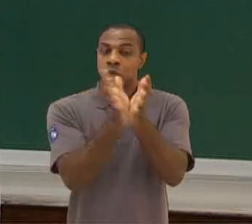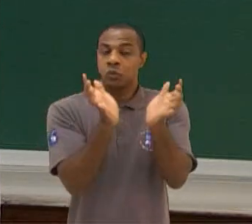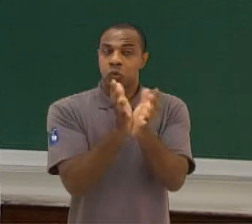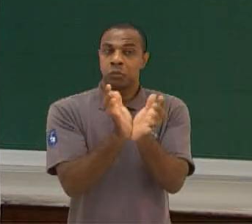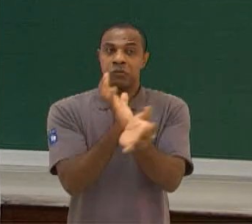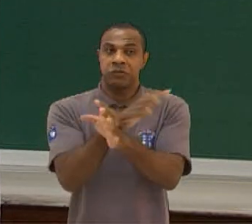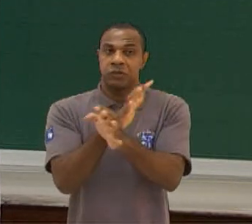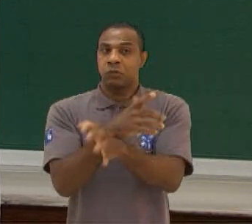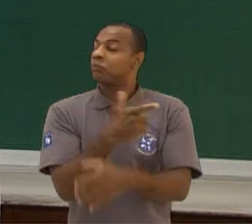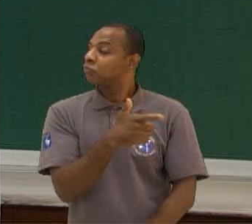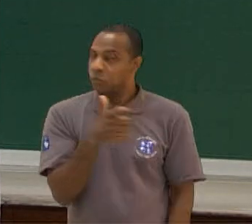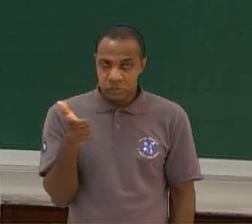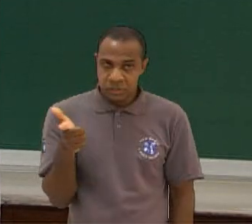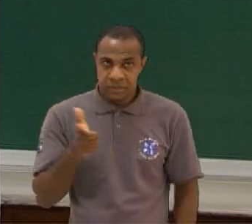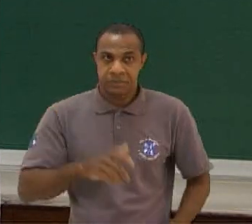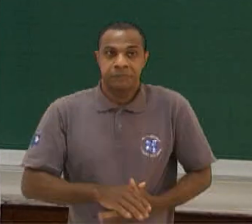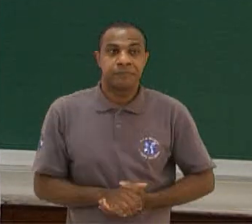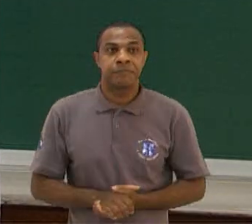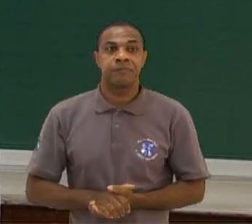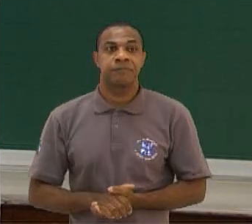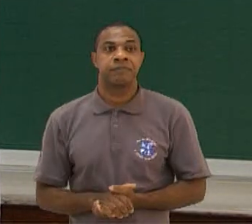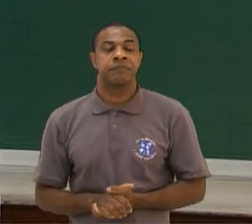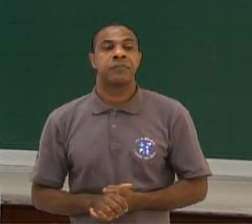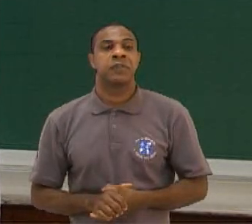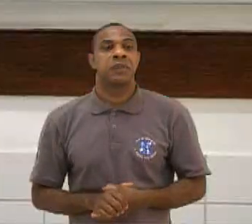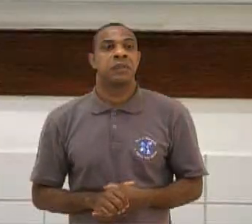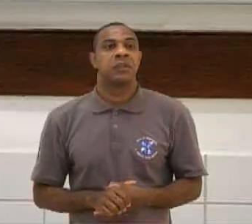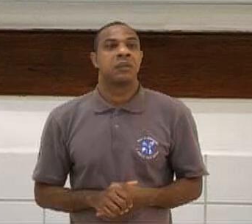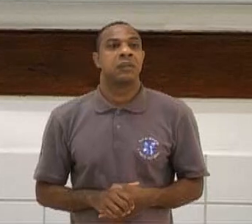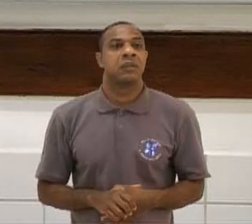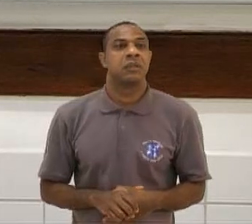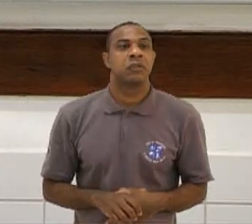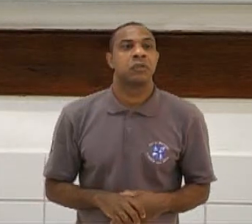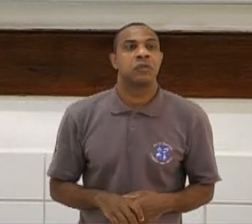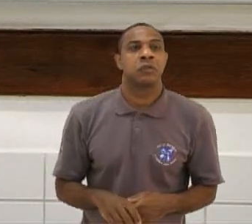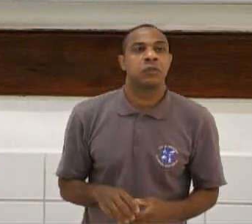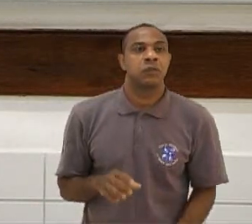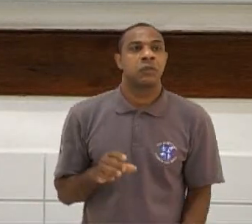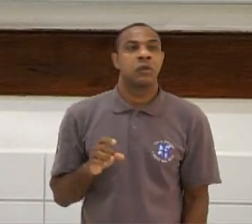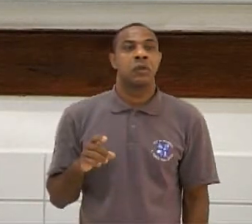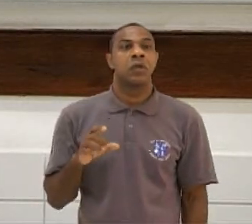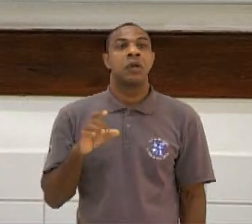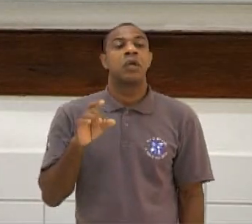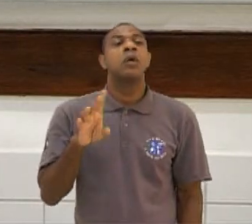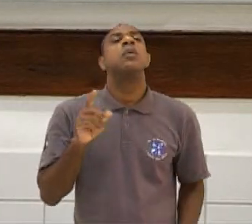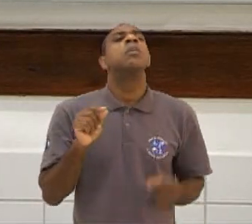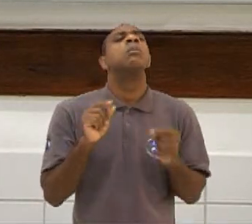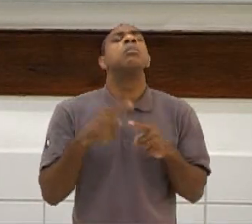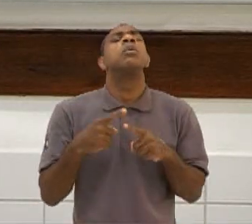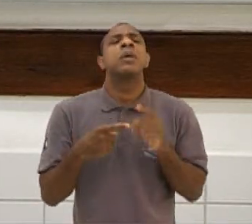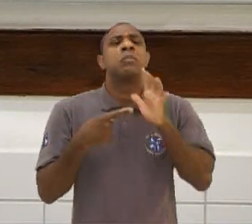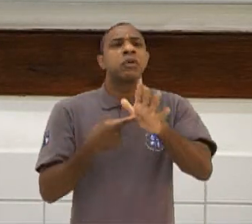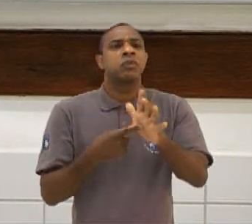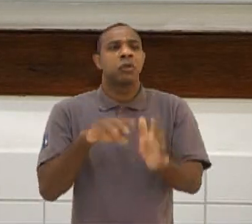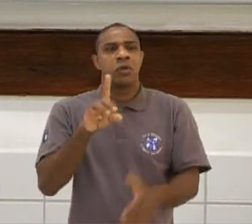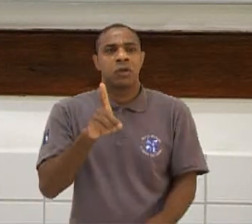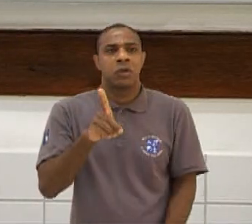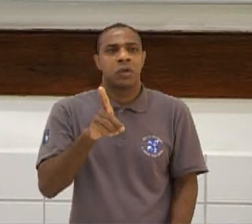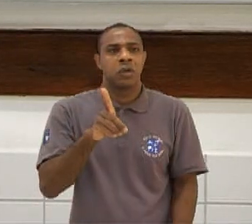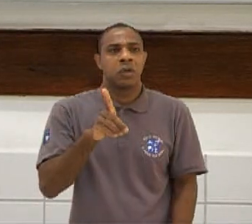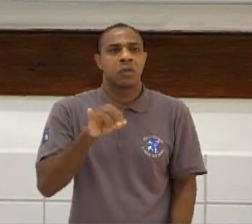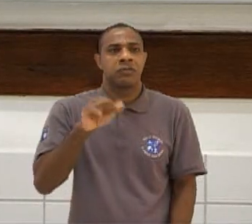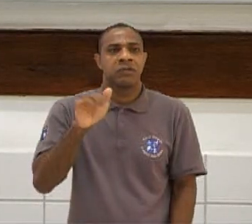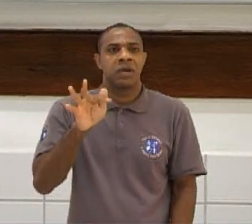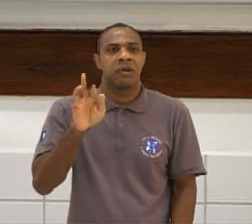que também pode participar aí desse processo. Pessoal, por que eu mencionei o diafragma aqui? Tá? Tem uma doença que é